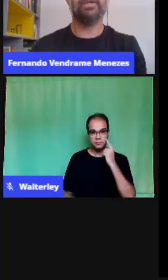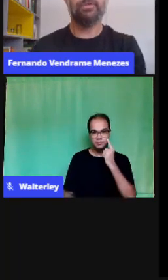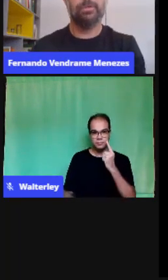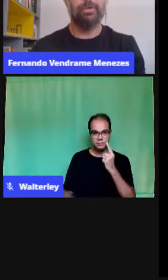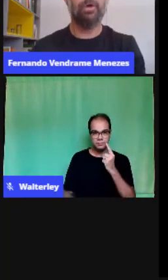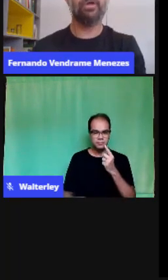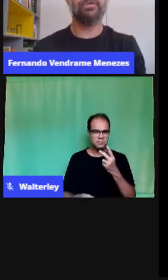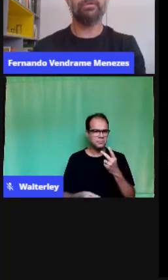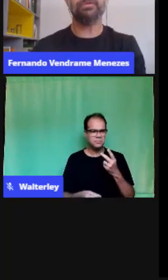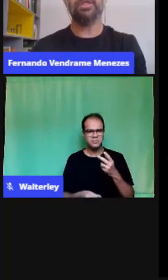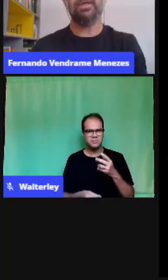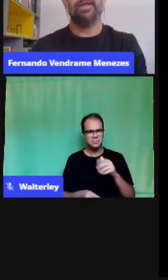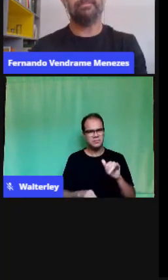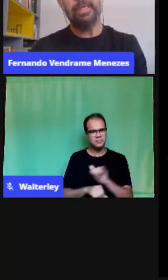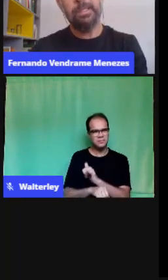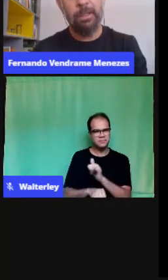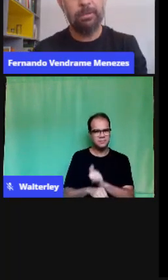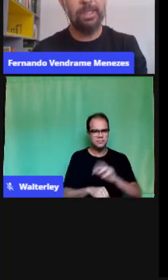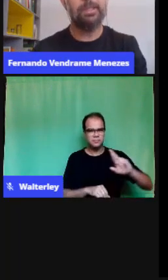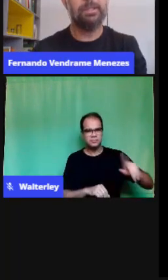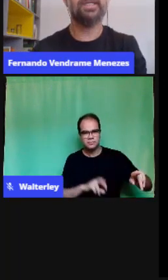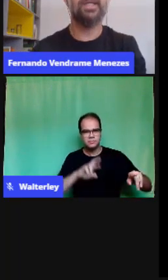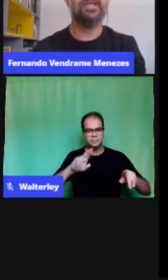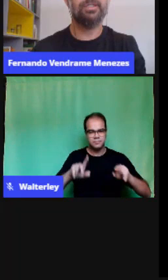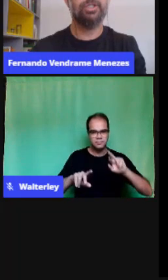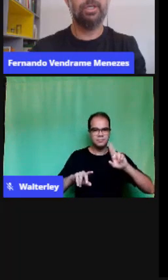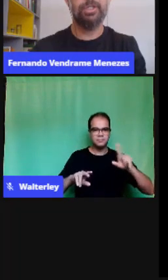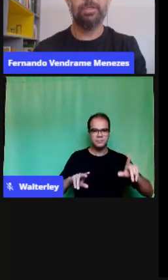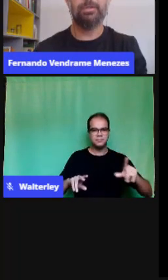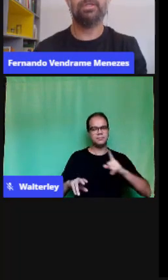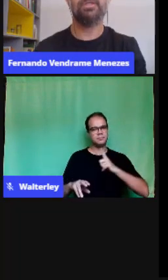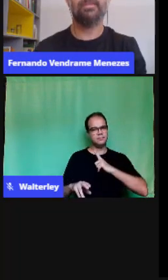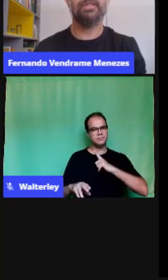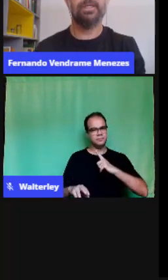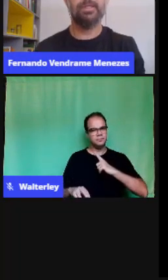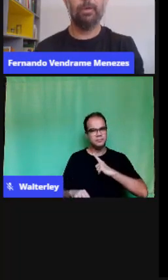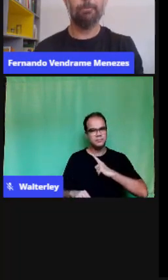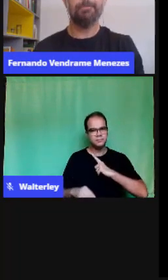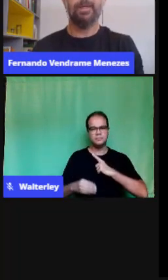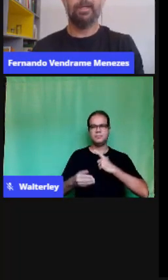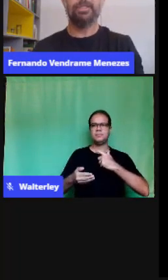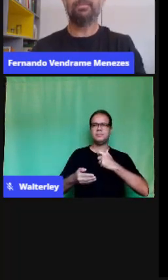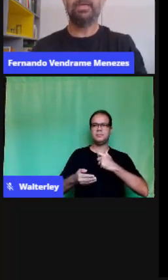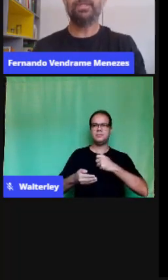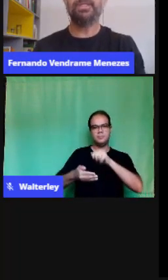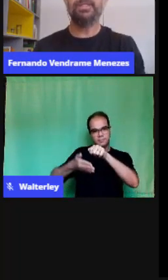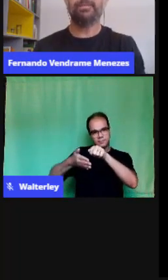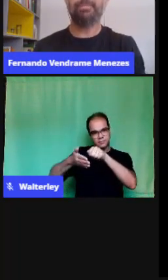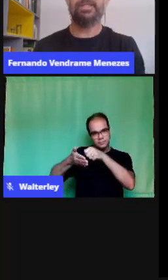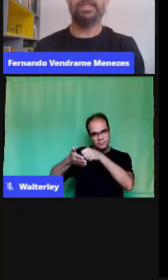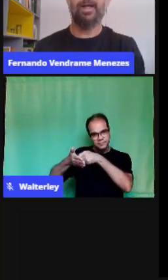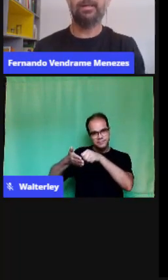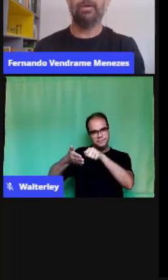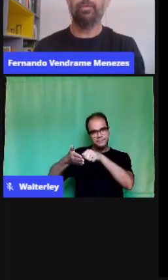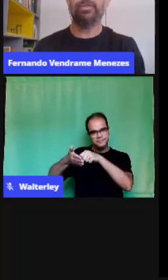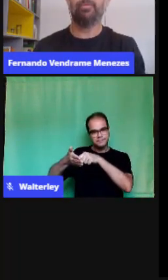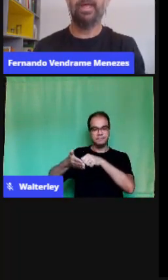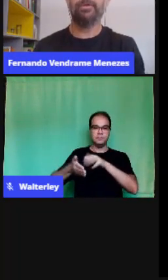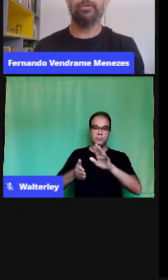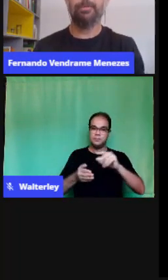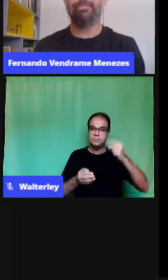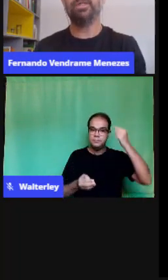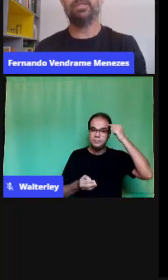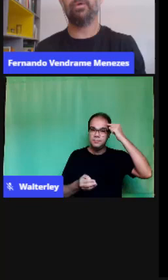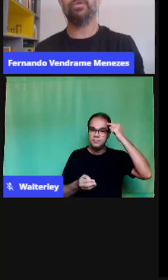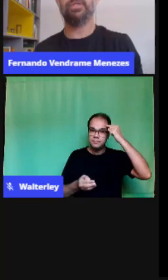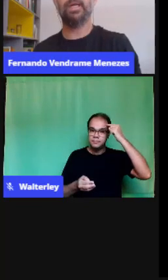dos documentos históricos, pensando nessas estratégias de registro e sistematização, a gente também precisa pensar em alguns